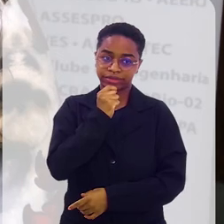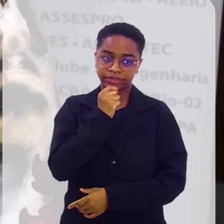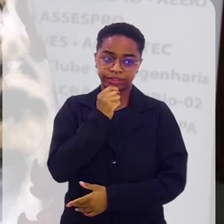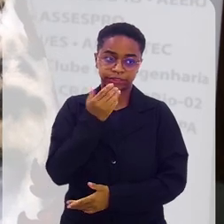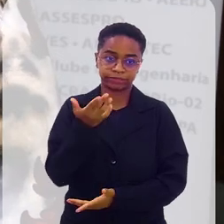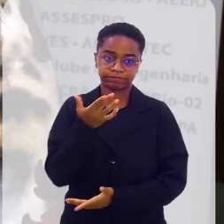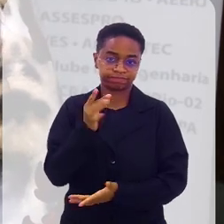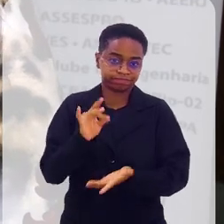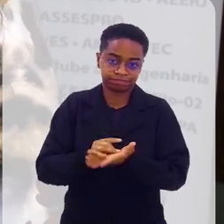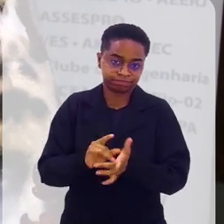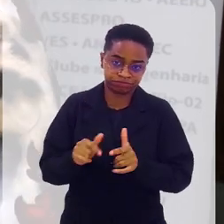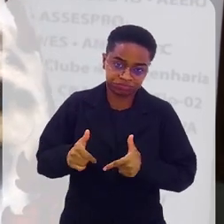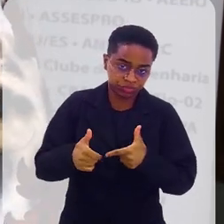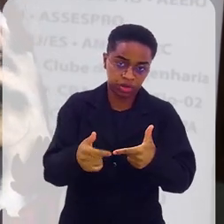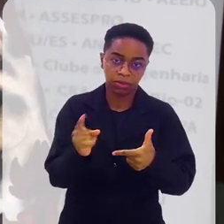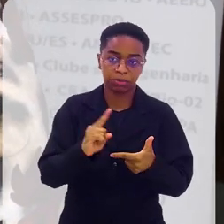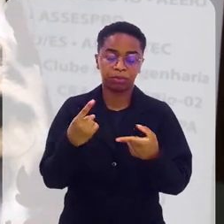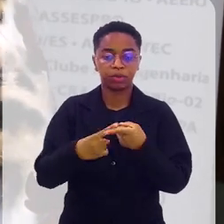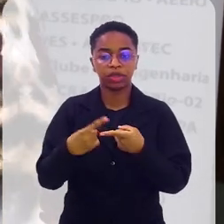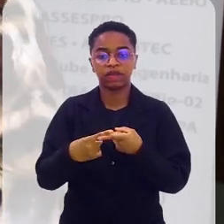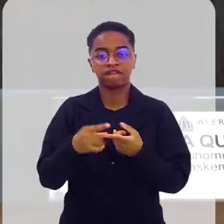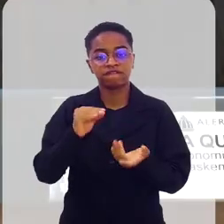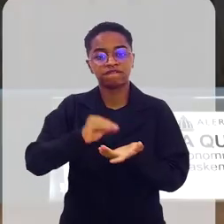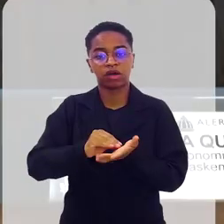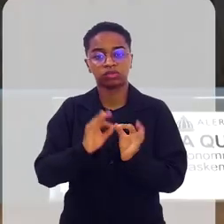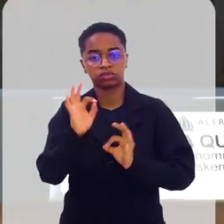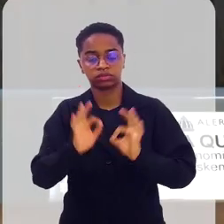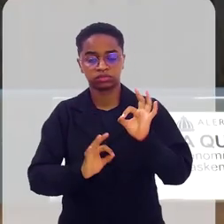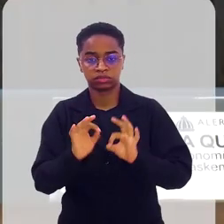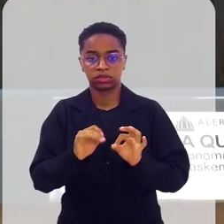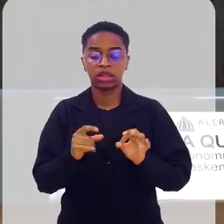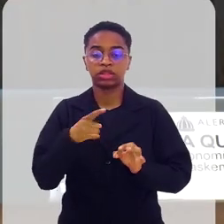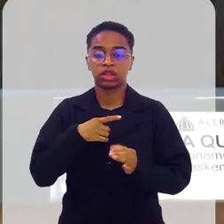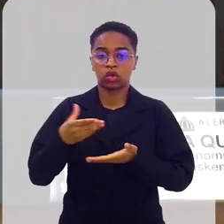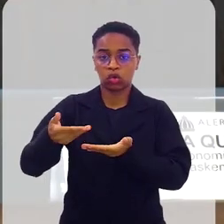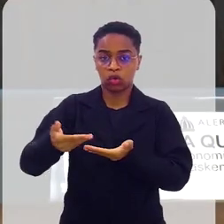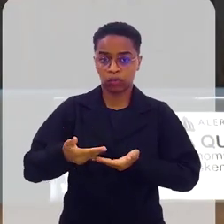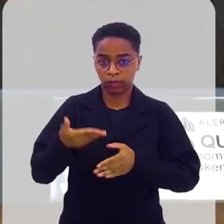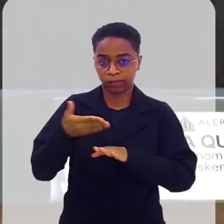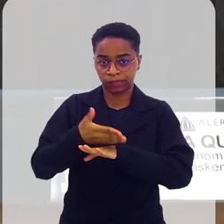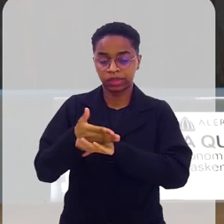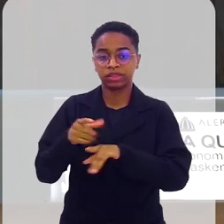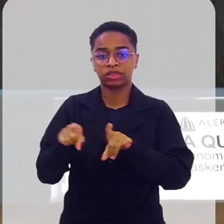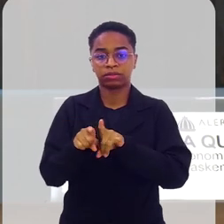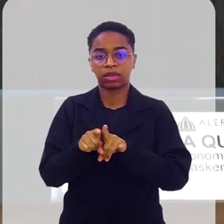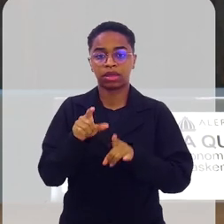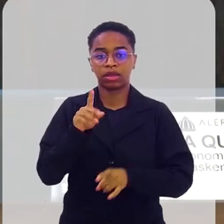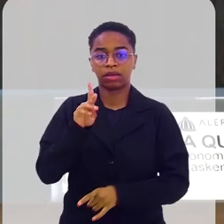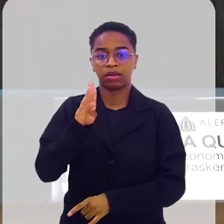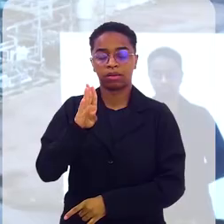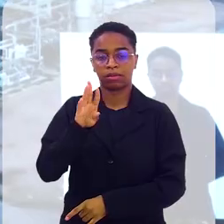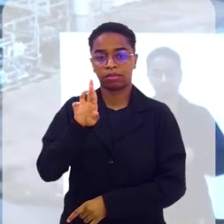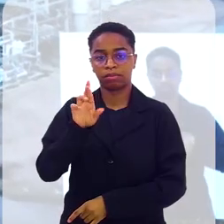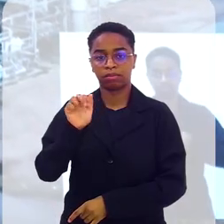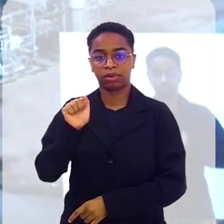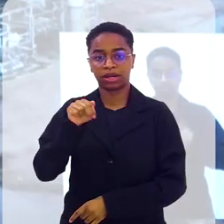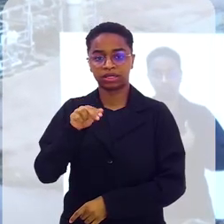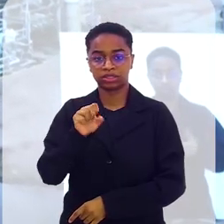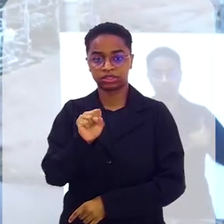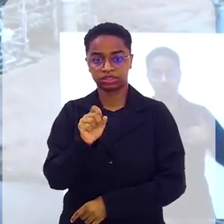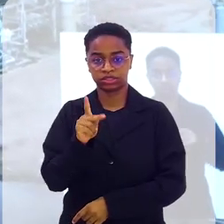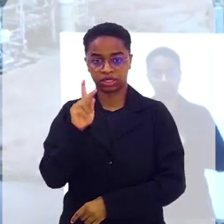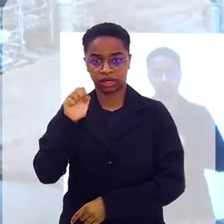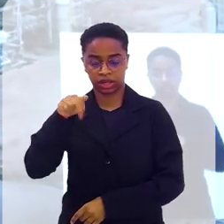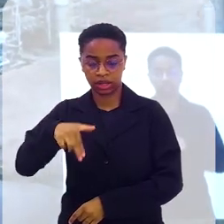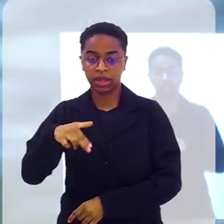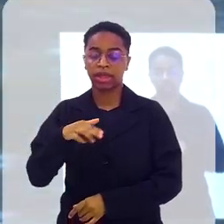ainda não são efetivos porque falta regulamentar. Entre os convidados que participaram do evento estava a Braskem, empresa